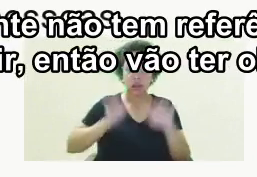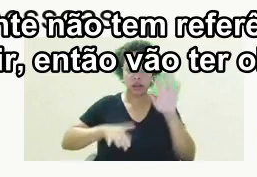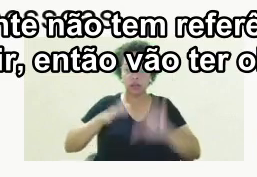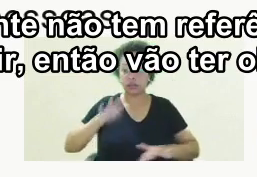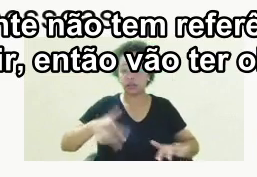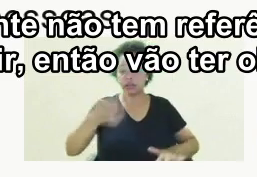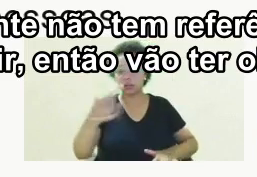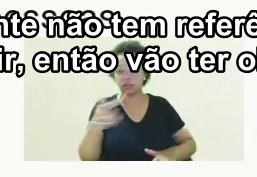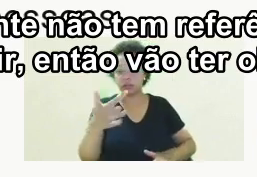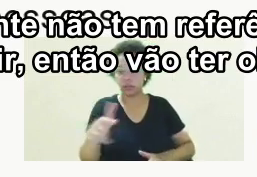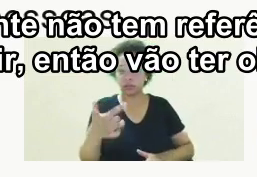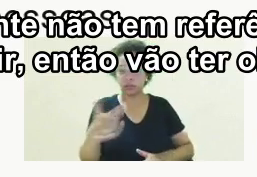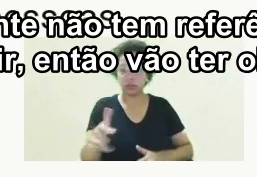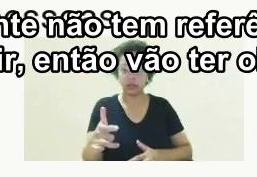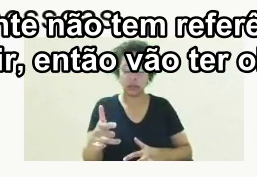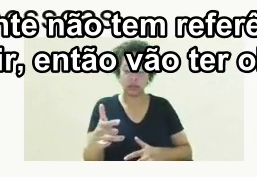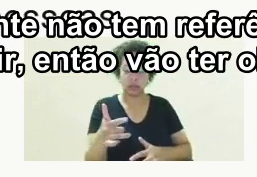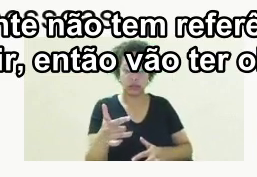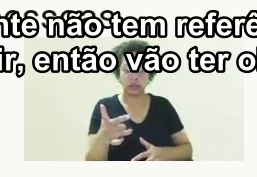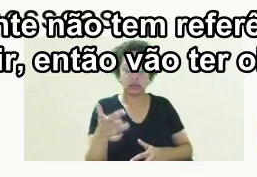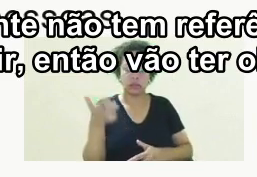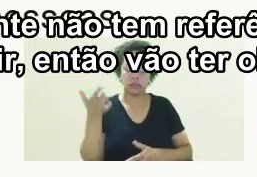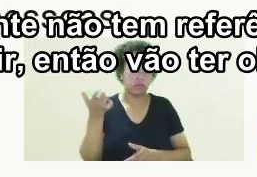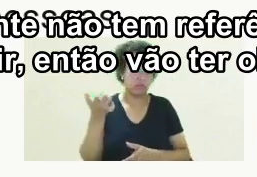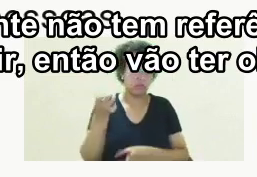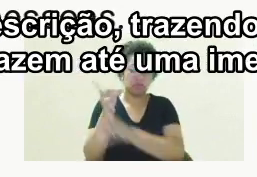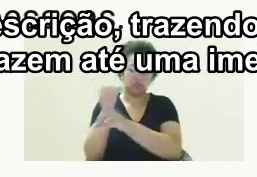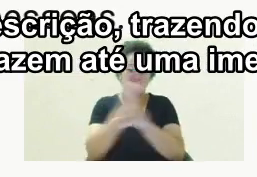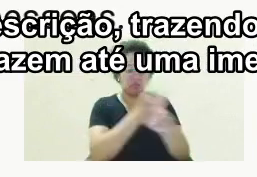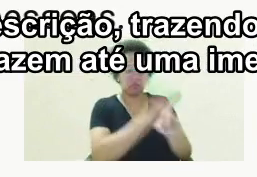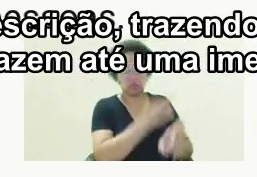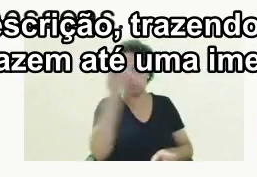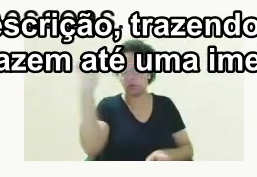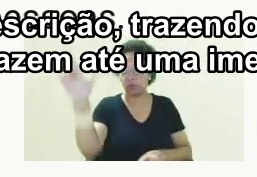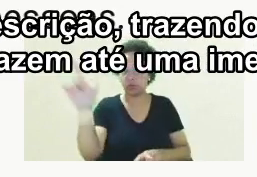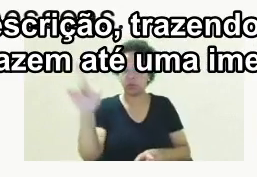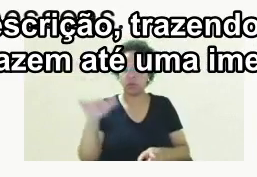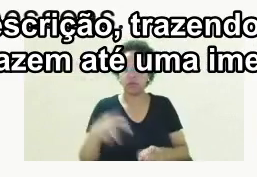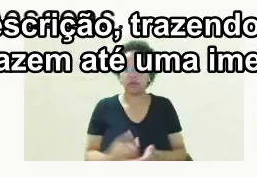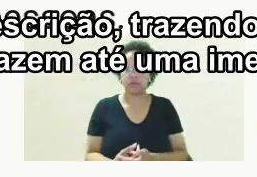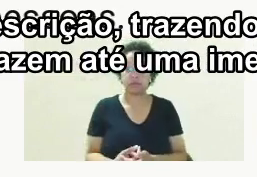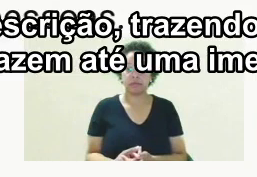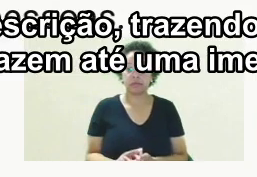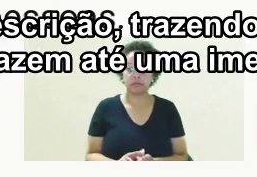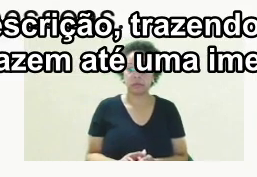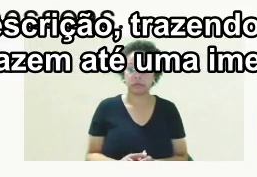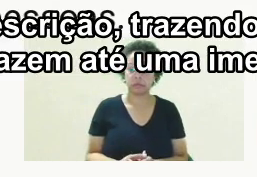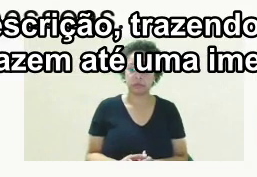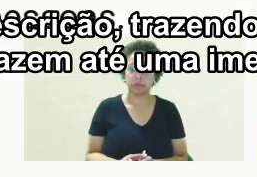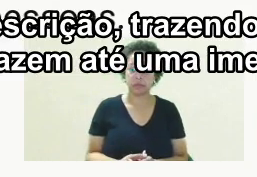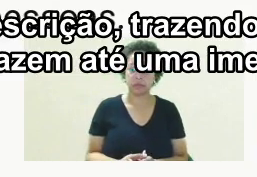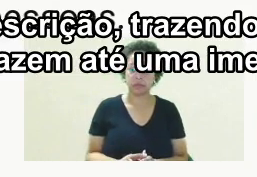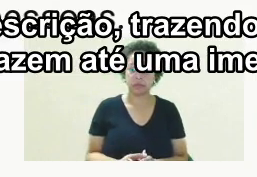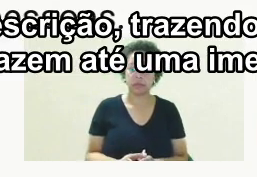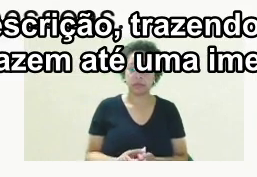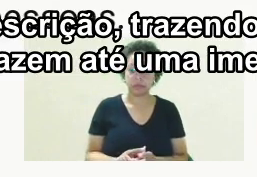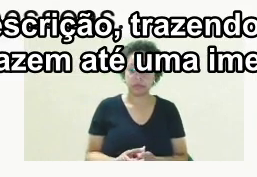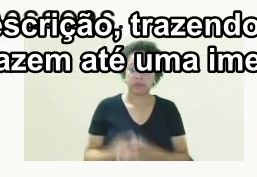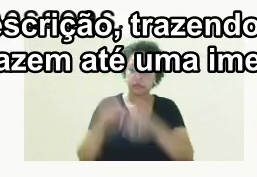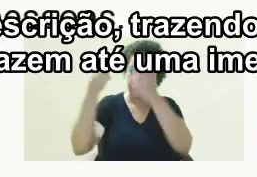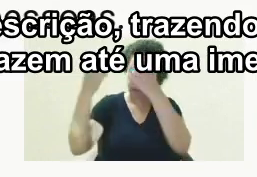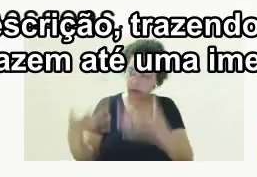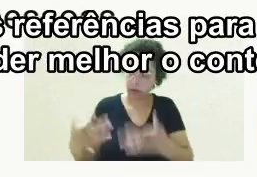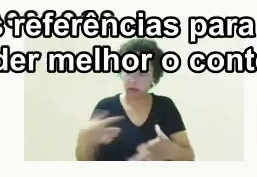né? Igual todo mundo que vai assistir, então vão ter olhares diferentes. E a audiodescrição, trazendo esses detalhes, nos trazem até